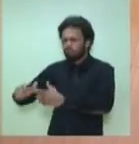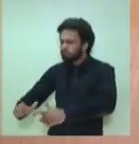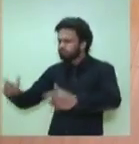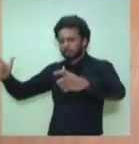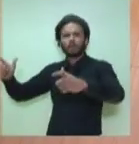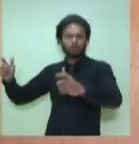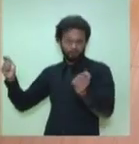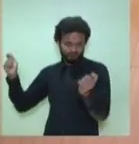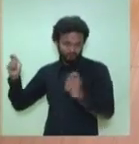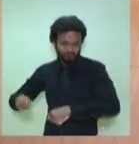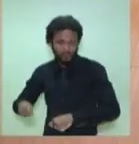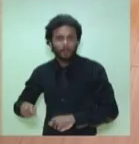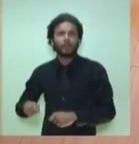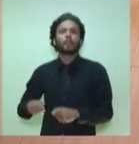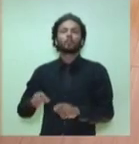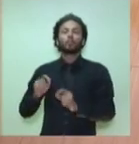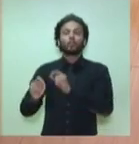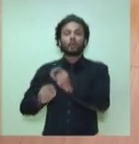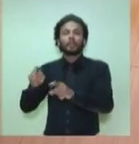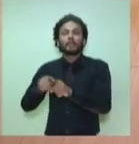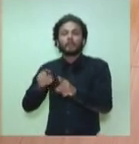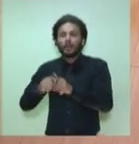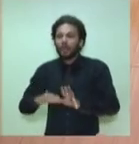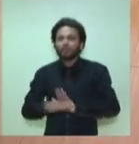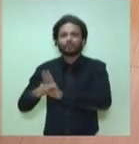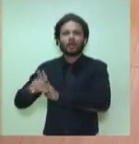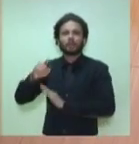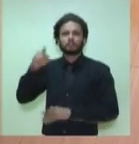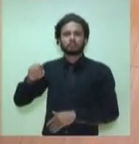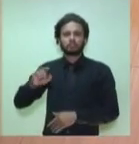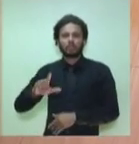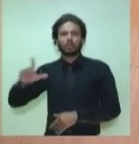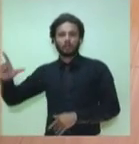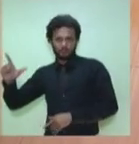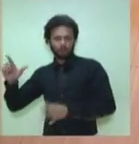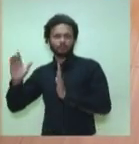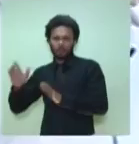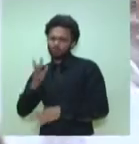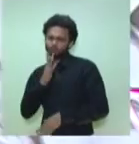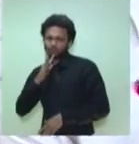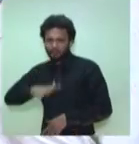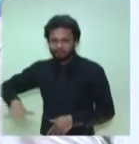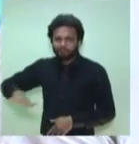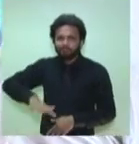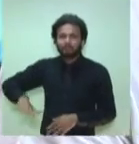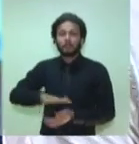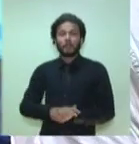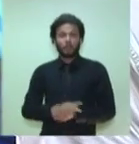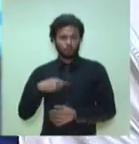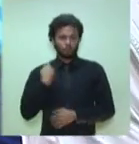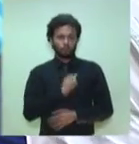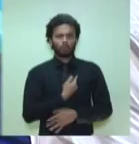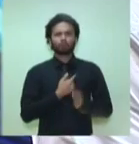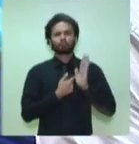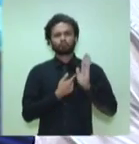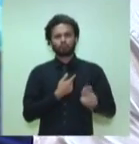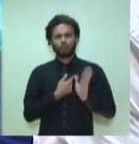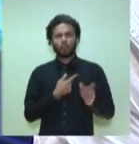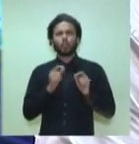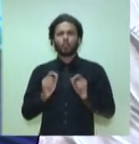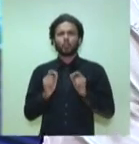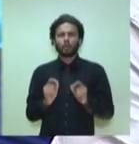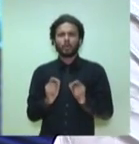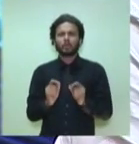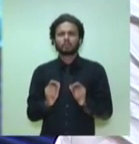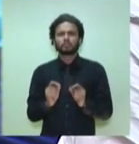dar certo sim, a bem inclusive do comércio da Zona Leste. Eu penso muito nisso. Nós fizemos as